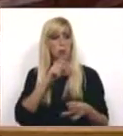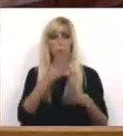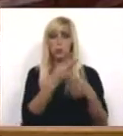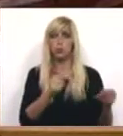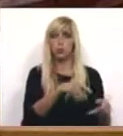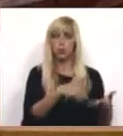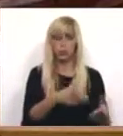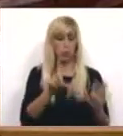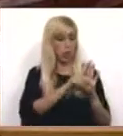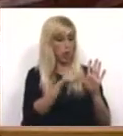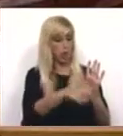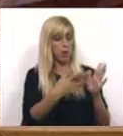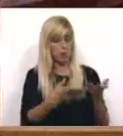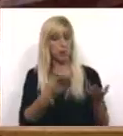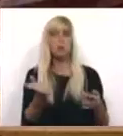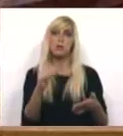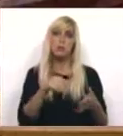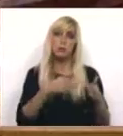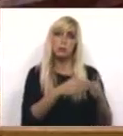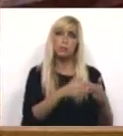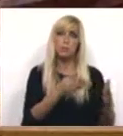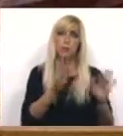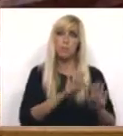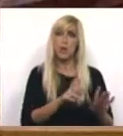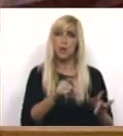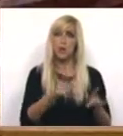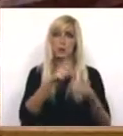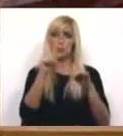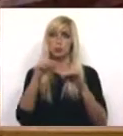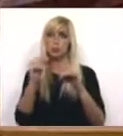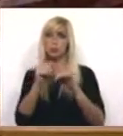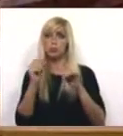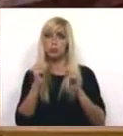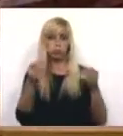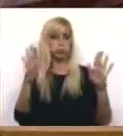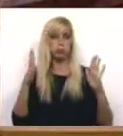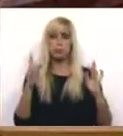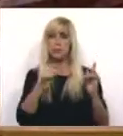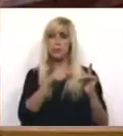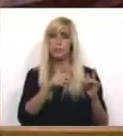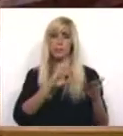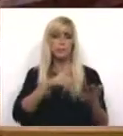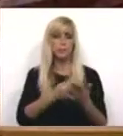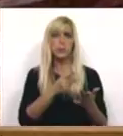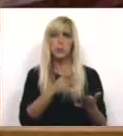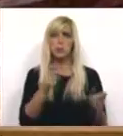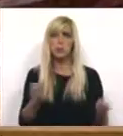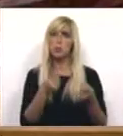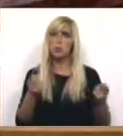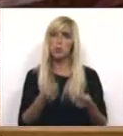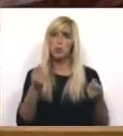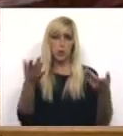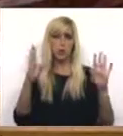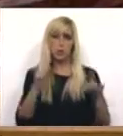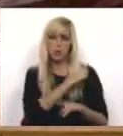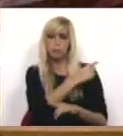soluções legislativas que viessem travar a eucaliptização desenfreada do país e contribuísse para promover uma floresta